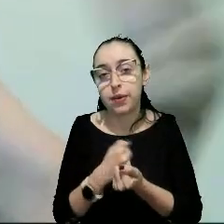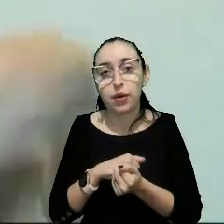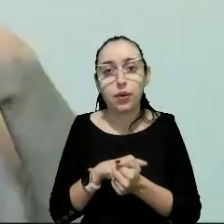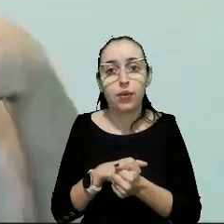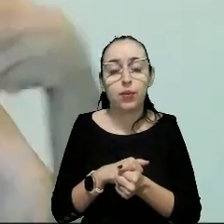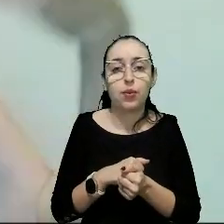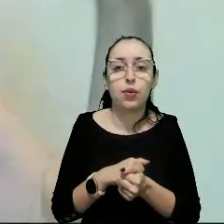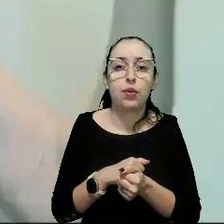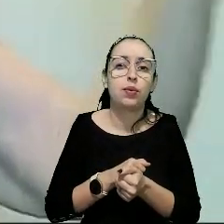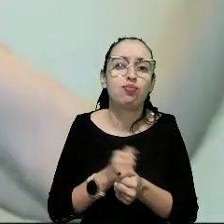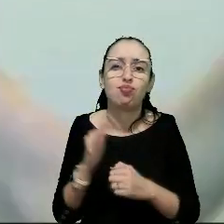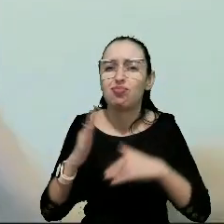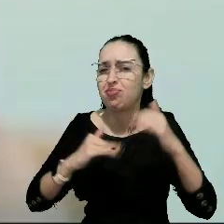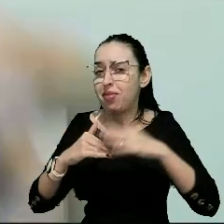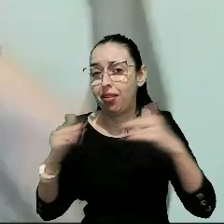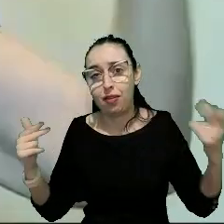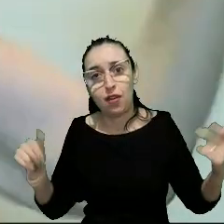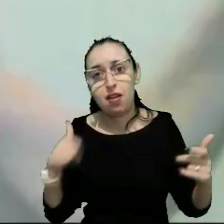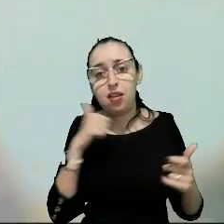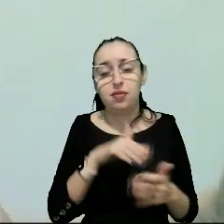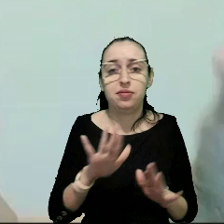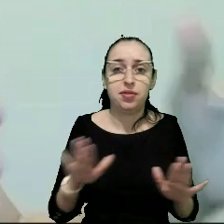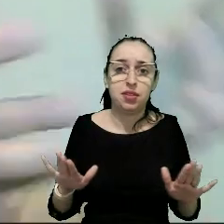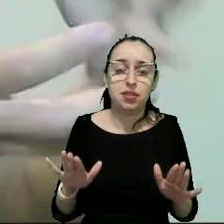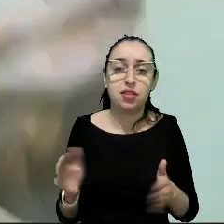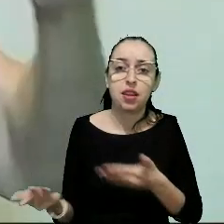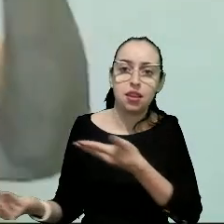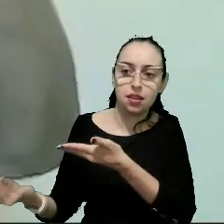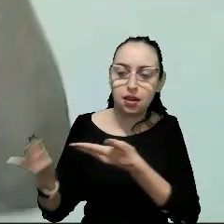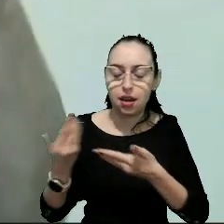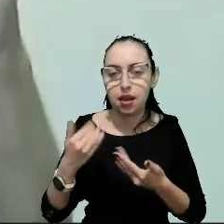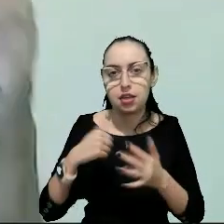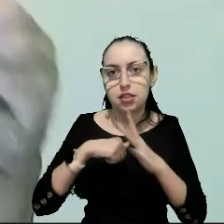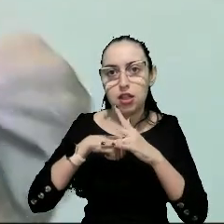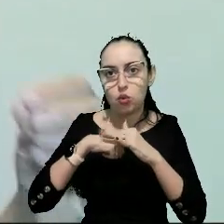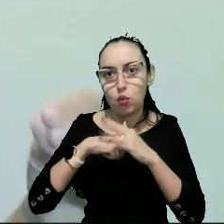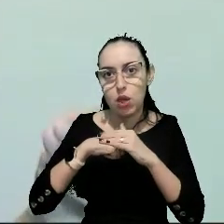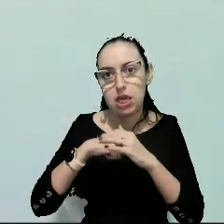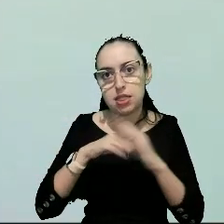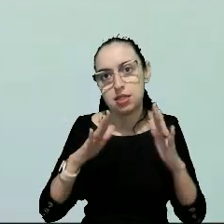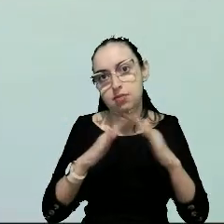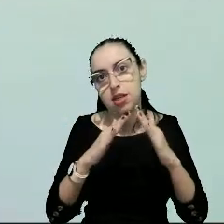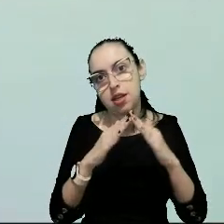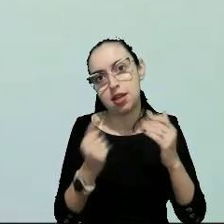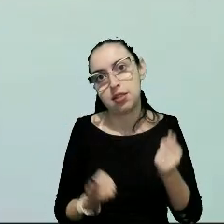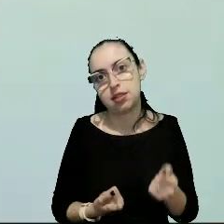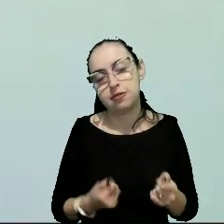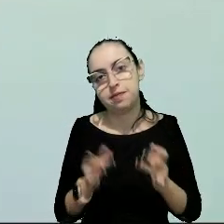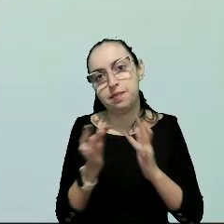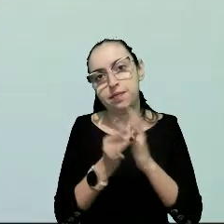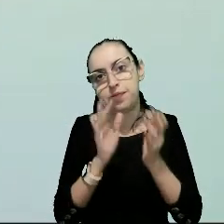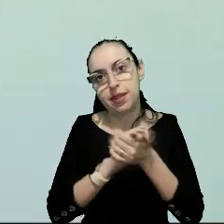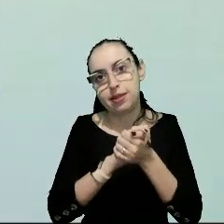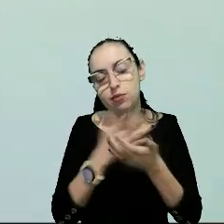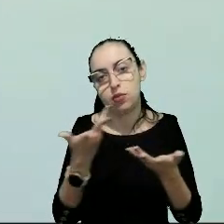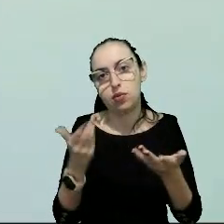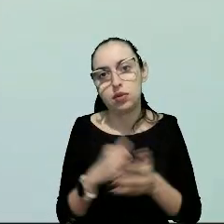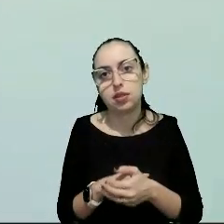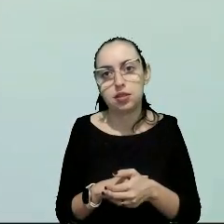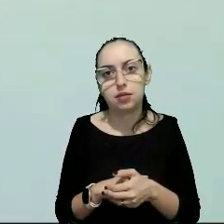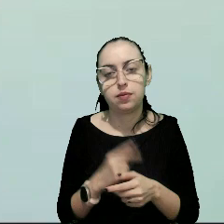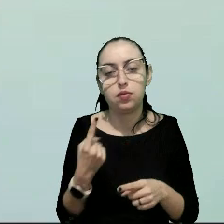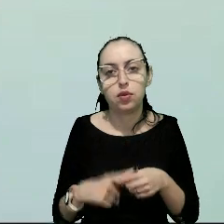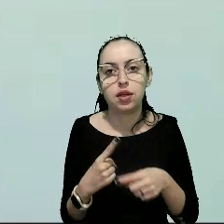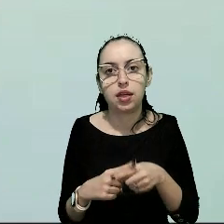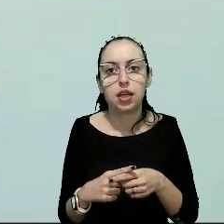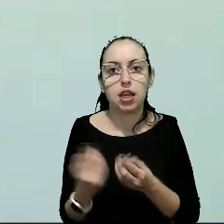relação com garota de programa, prostituta, blá, blá, blá, e traz o vírus para dentro de casa, porque se